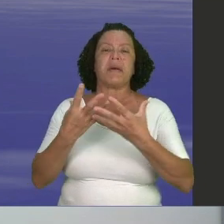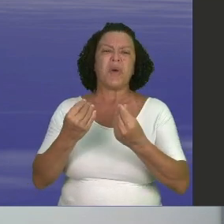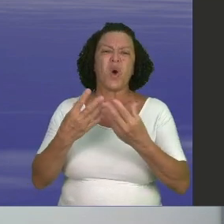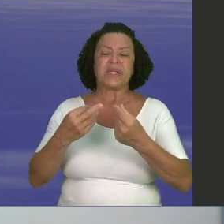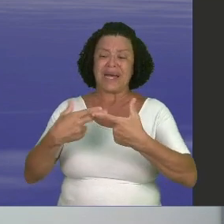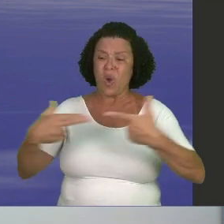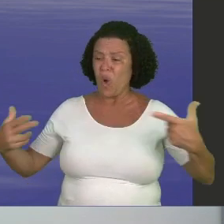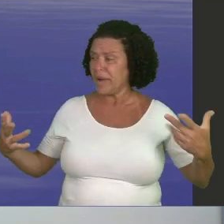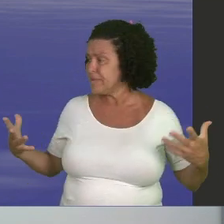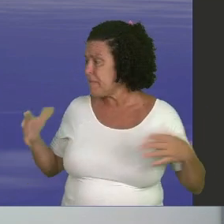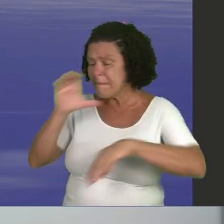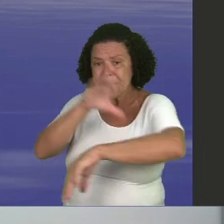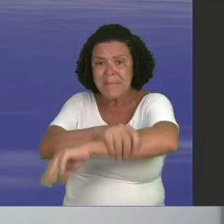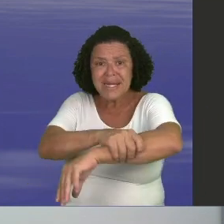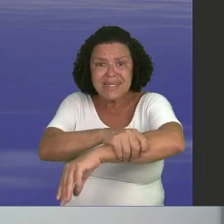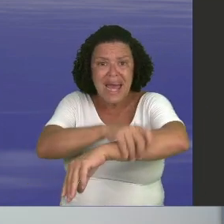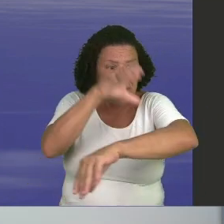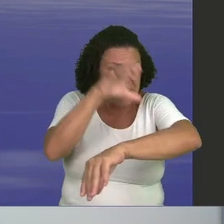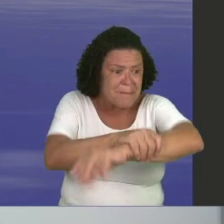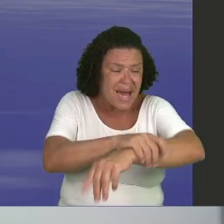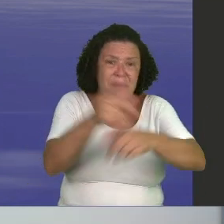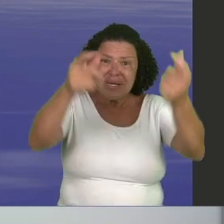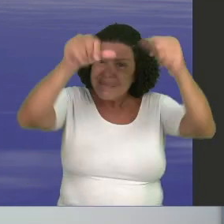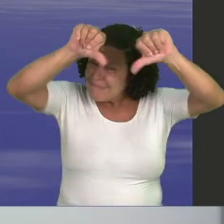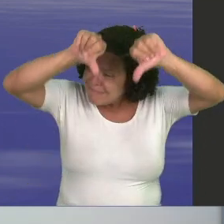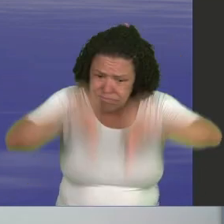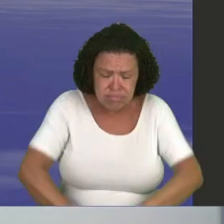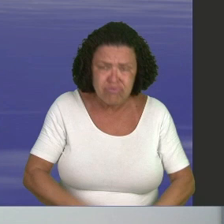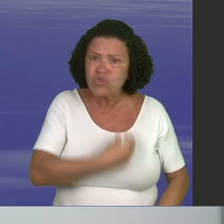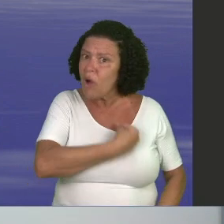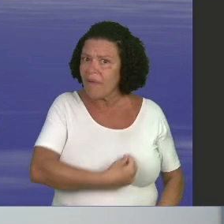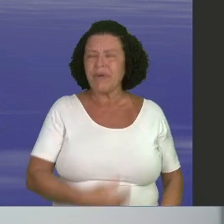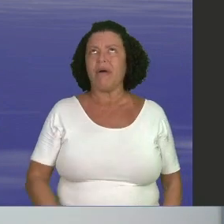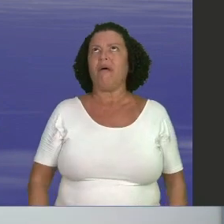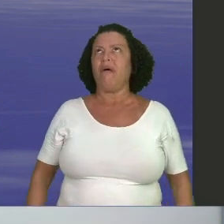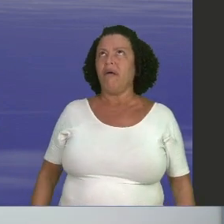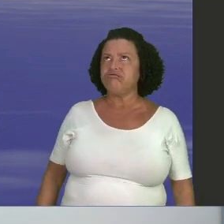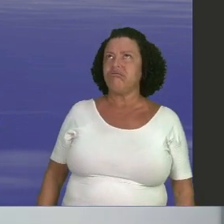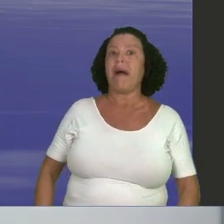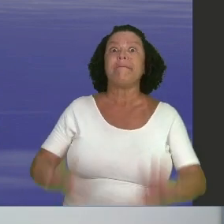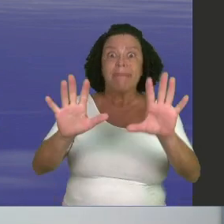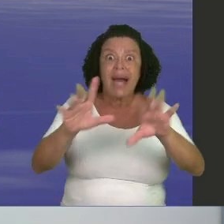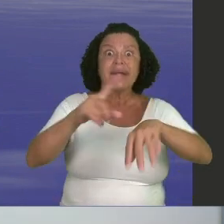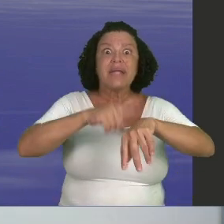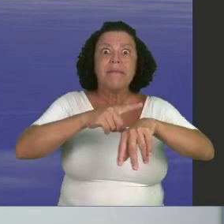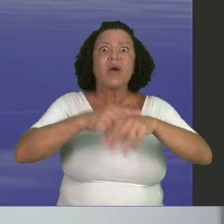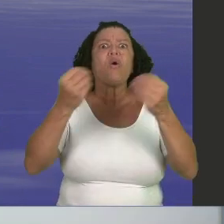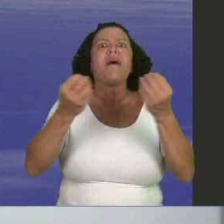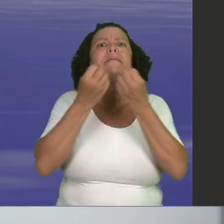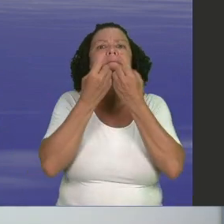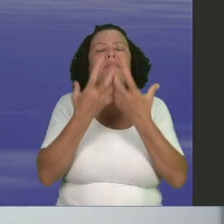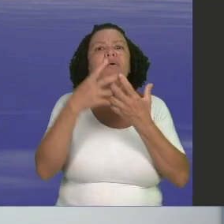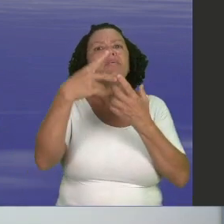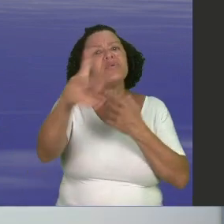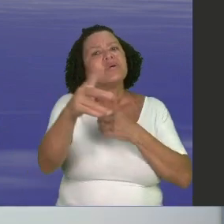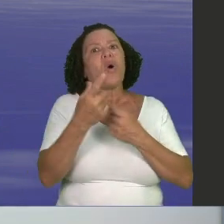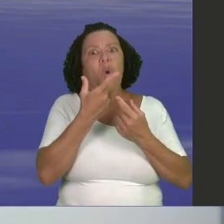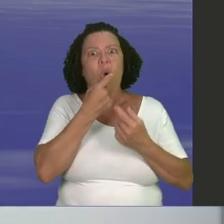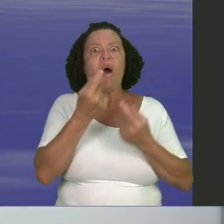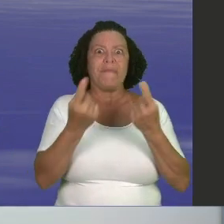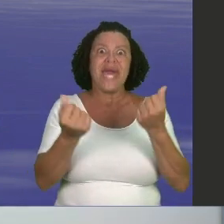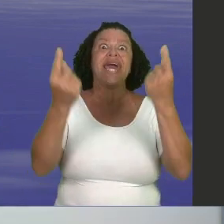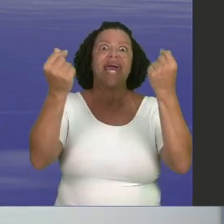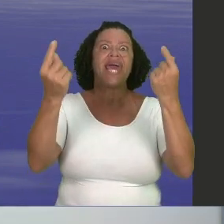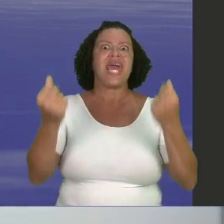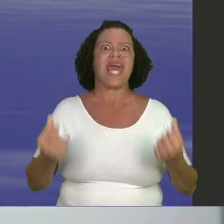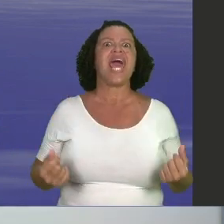a sua vida se tornar um inferno. Mas ao mesmo tempo também, como poderia ser bom ser um homem rico